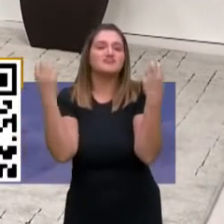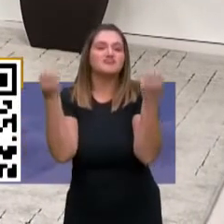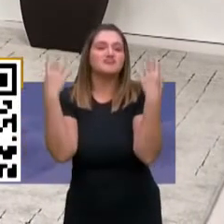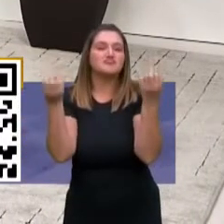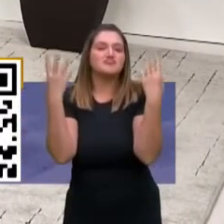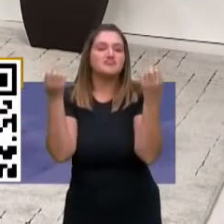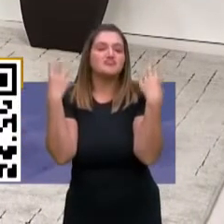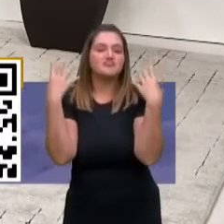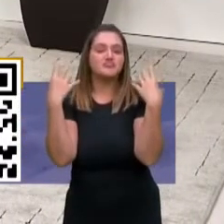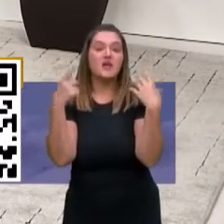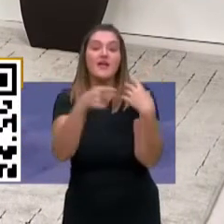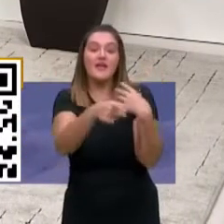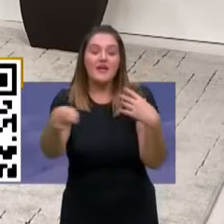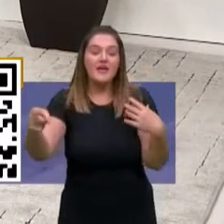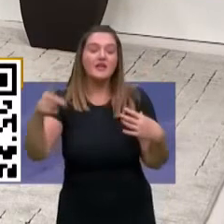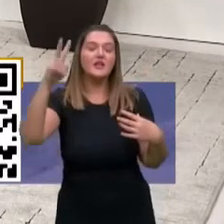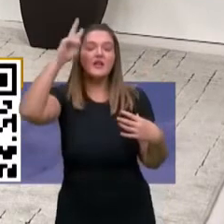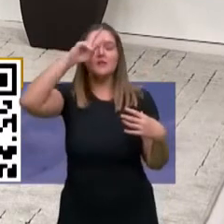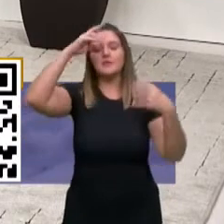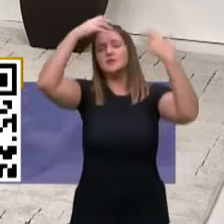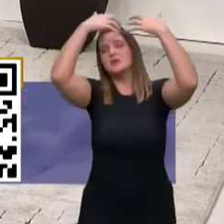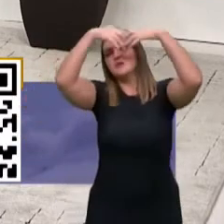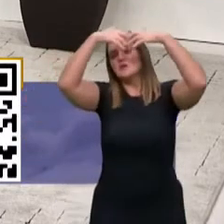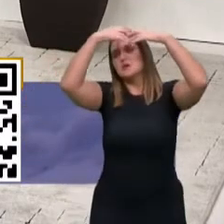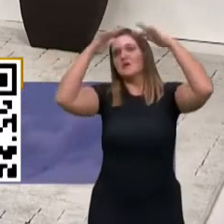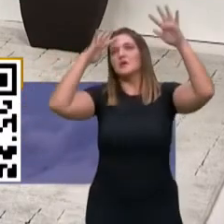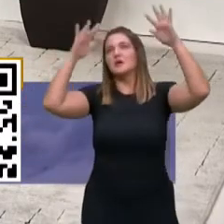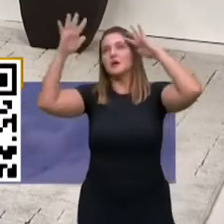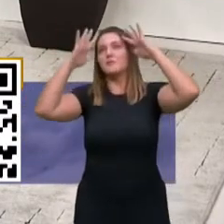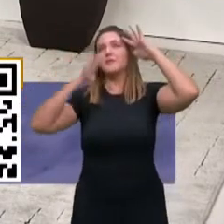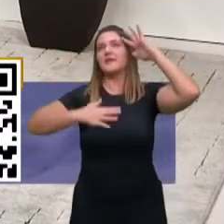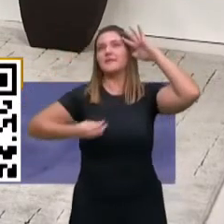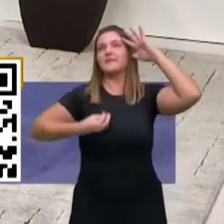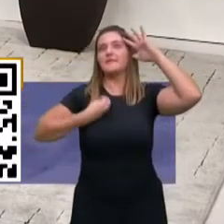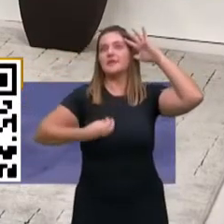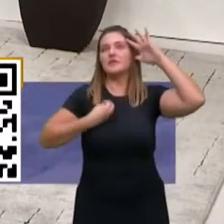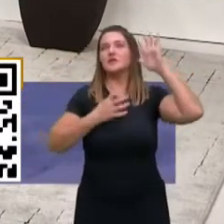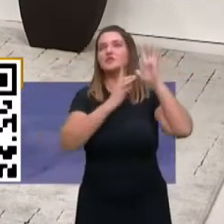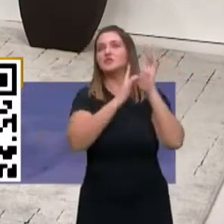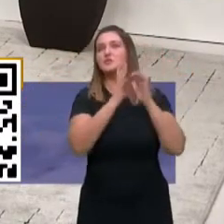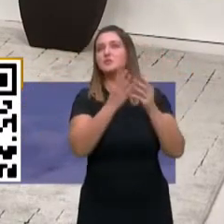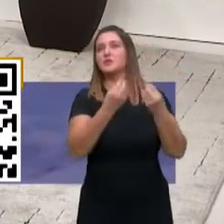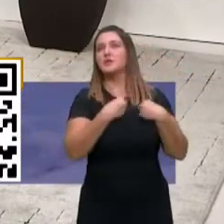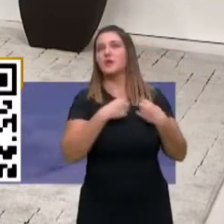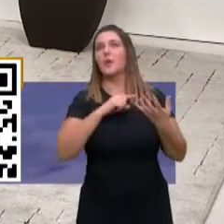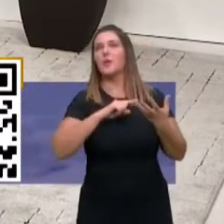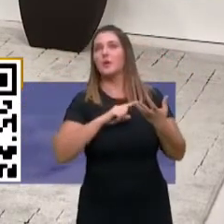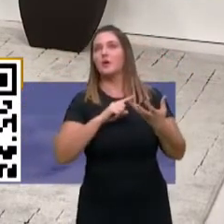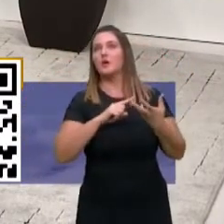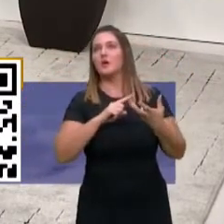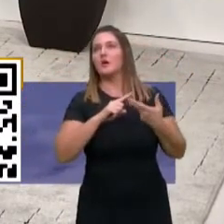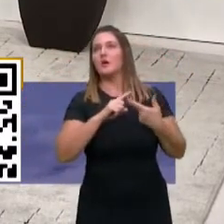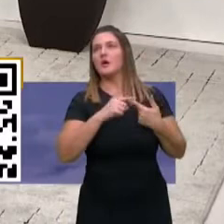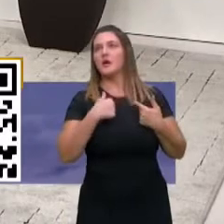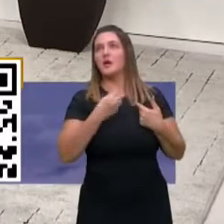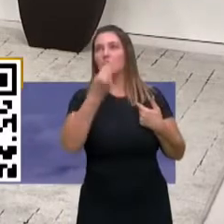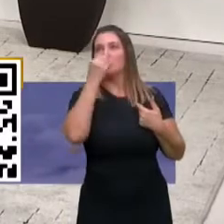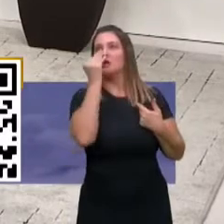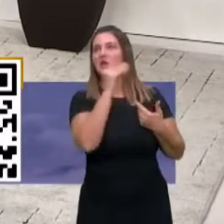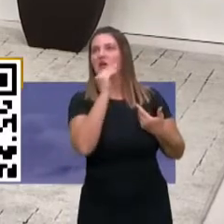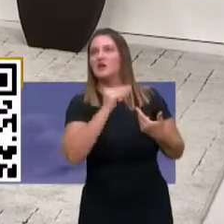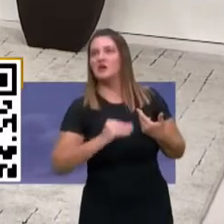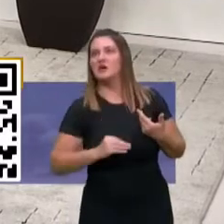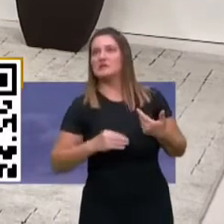ver a história da própria vida como se fosse um filme. Cada um vai ver o filme da sua própria vida e ver todos os momentos